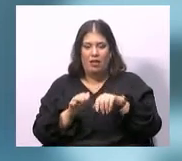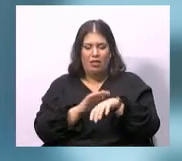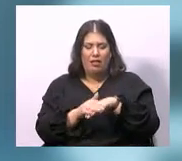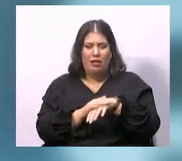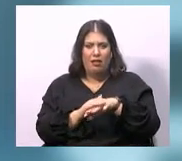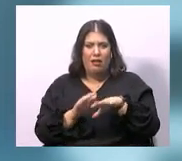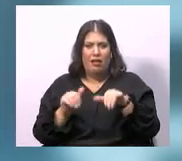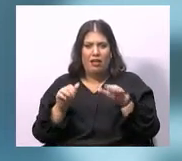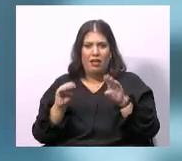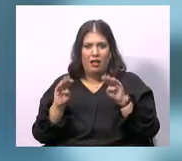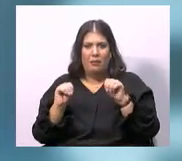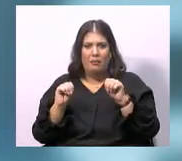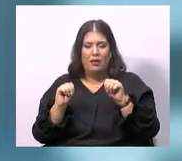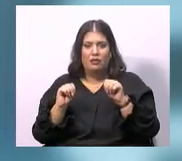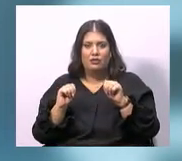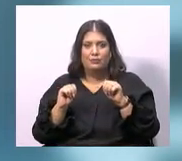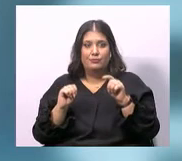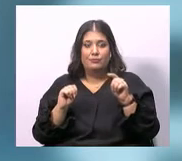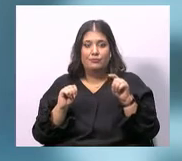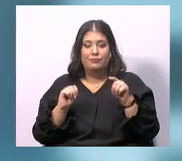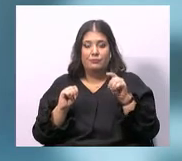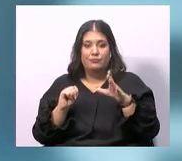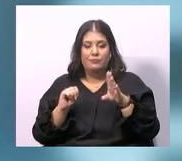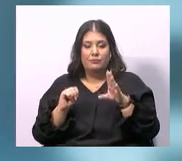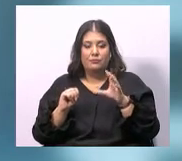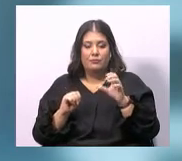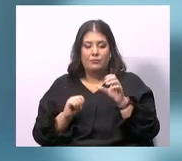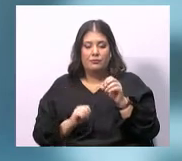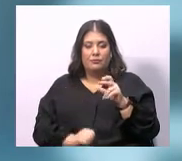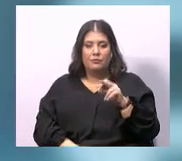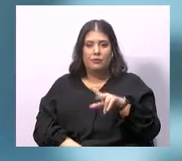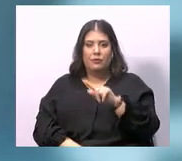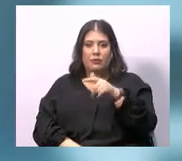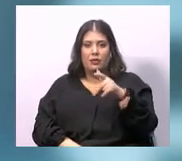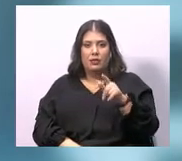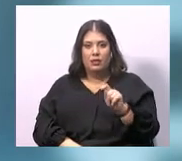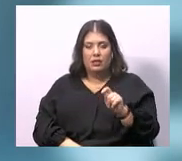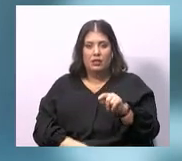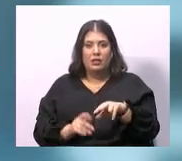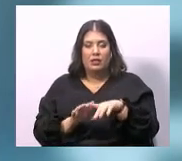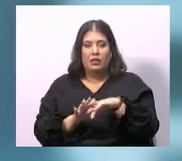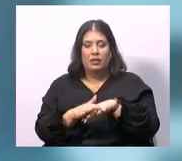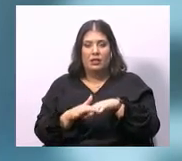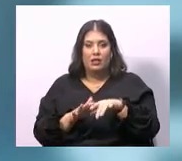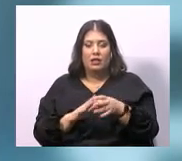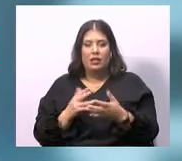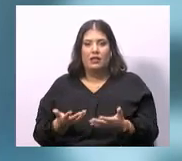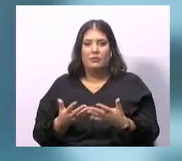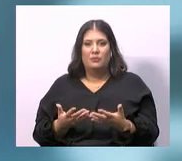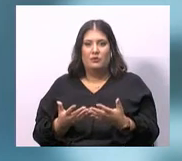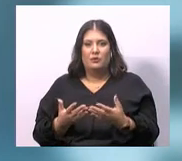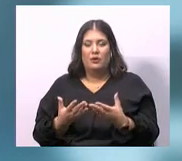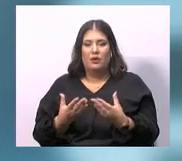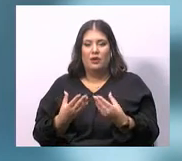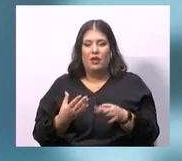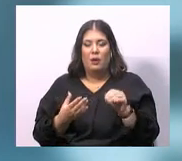há uns anos largos na perlada. E ao joanete e aos dedos. E de maneira que eu tenho os pés muito